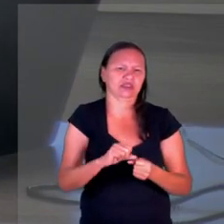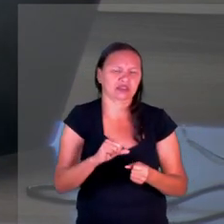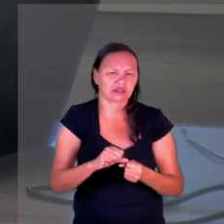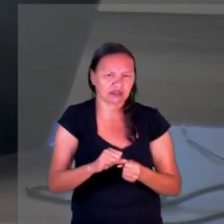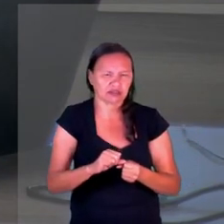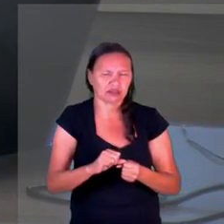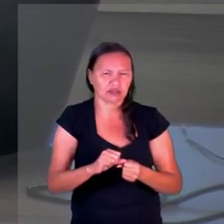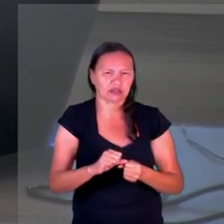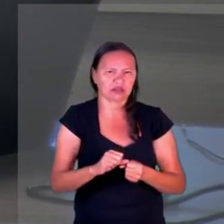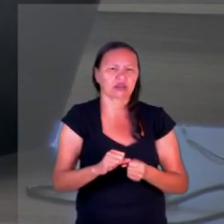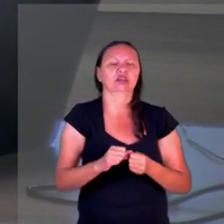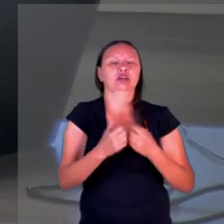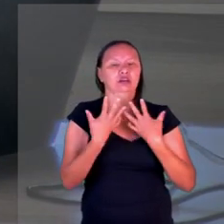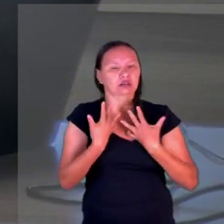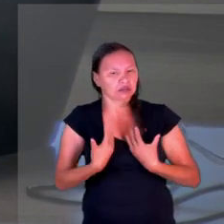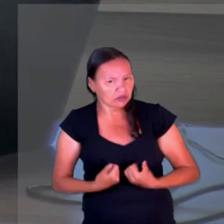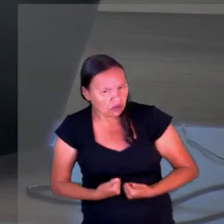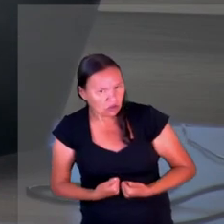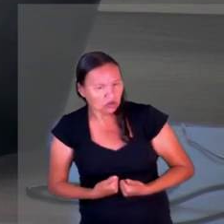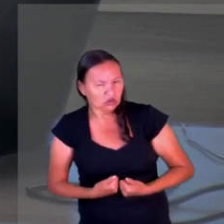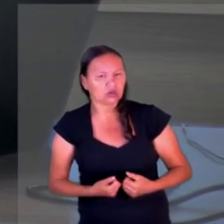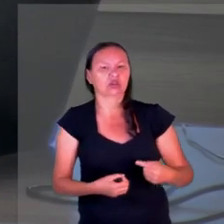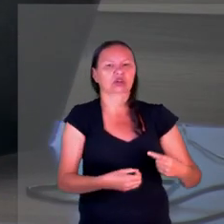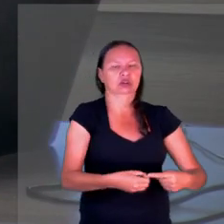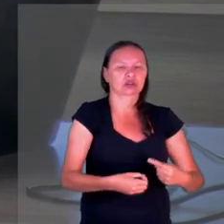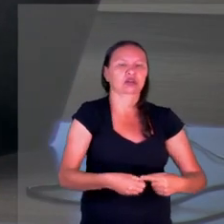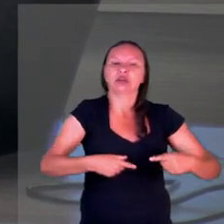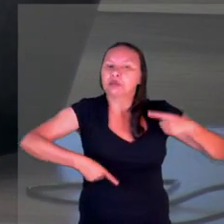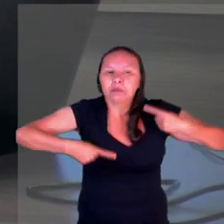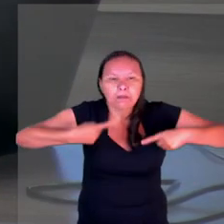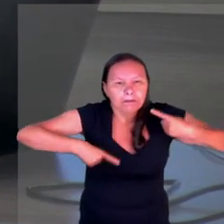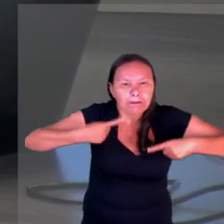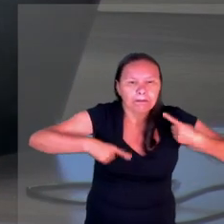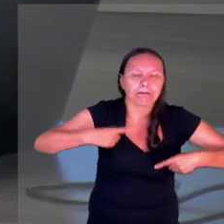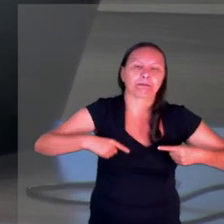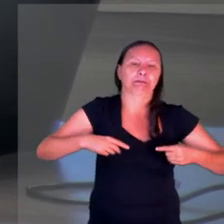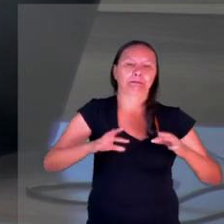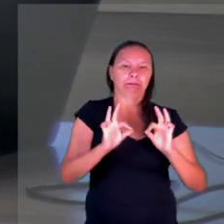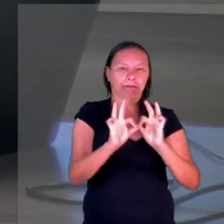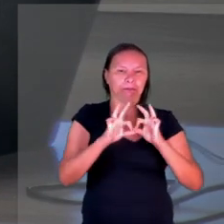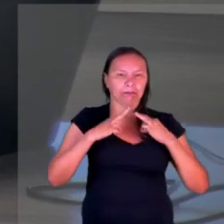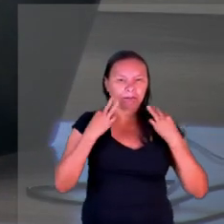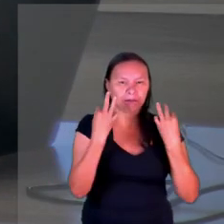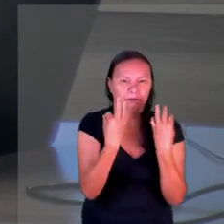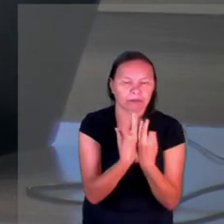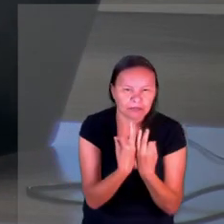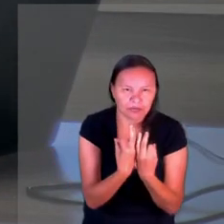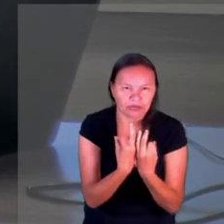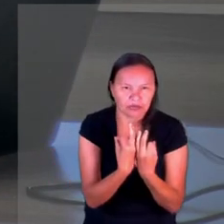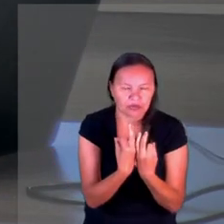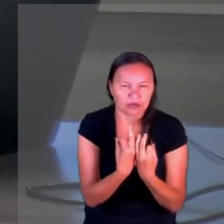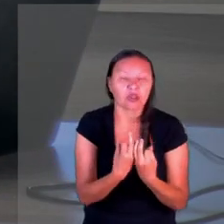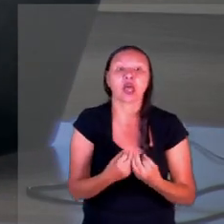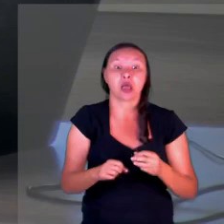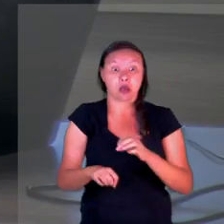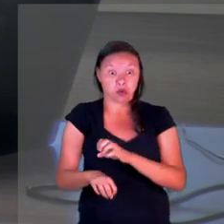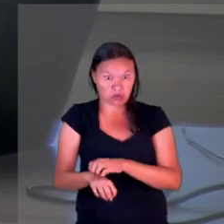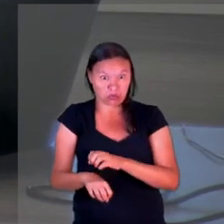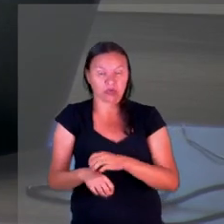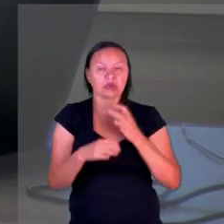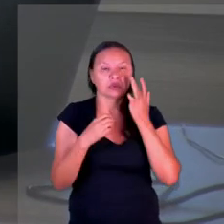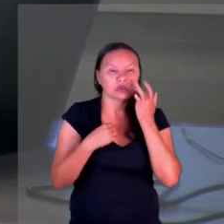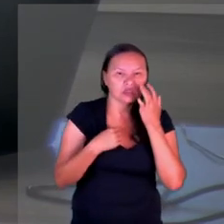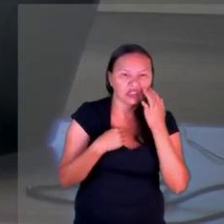consolidem nesses territórios e dialoguemos com essas famílias Então esse programa Ceará sem